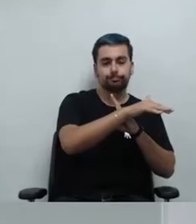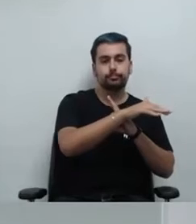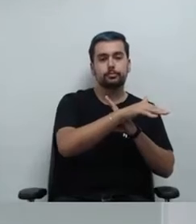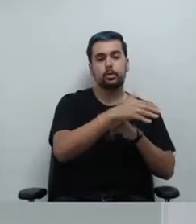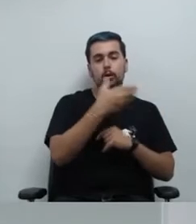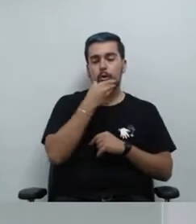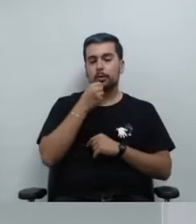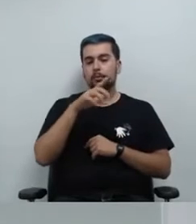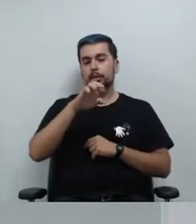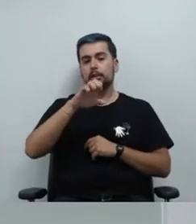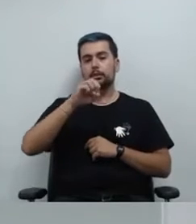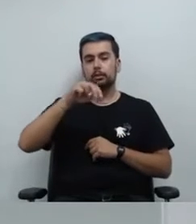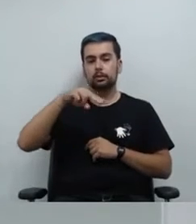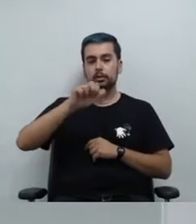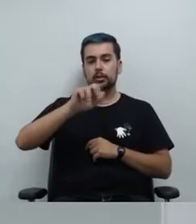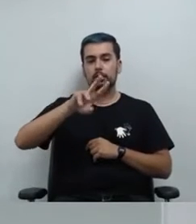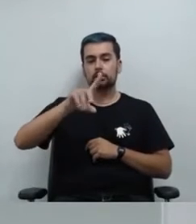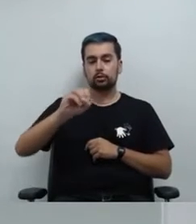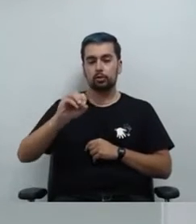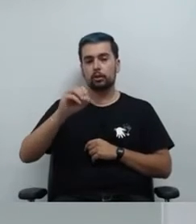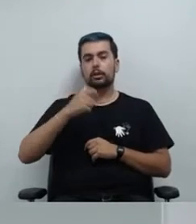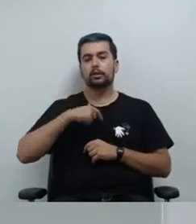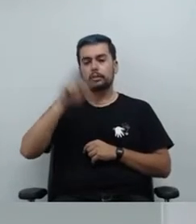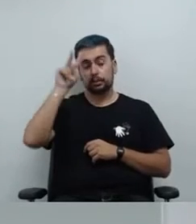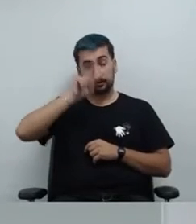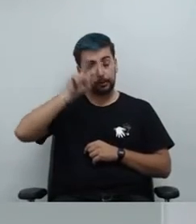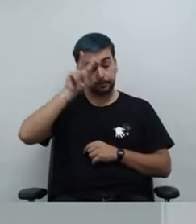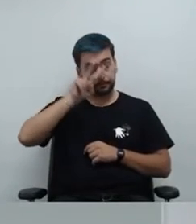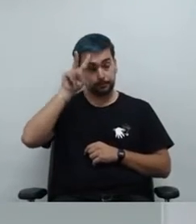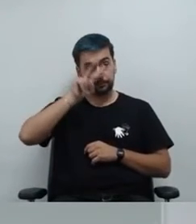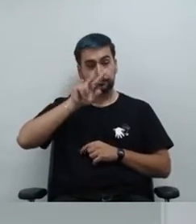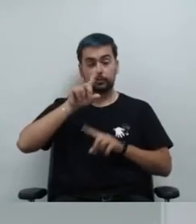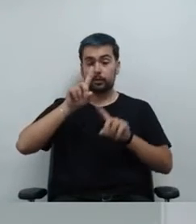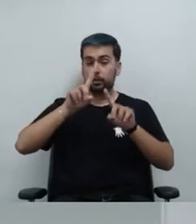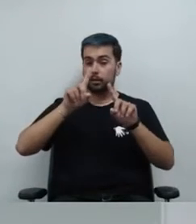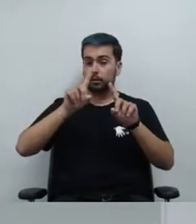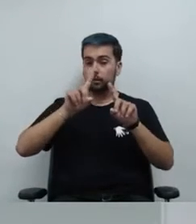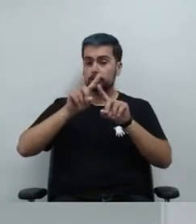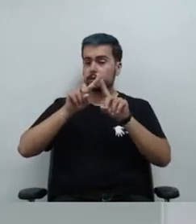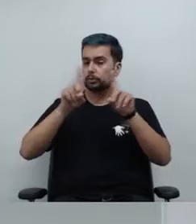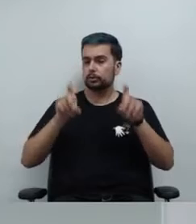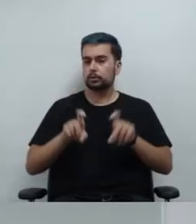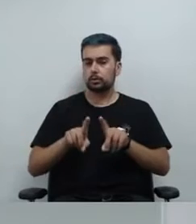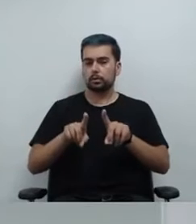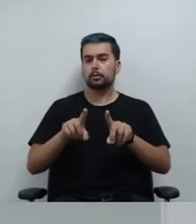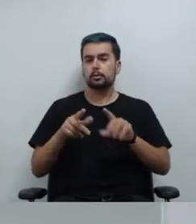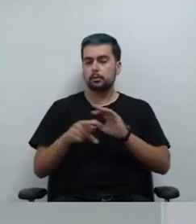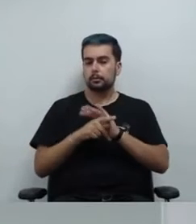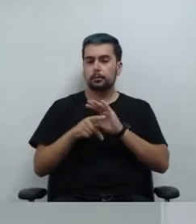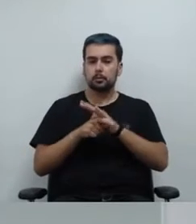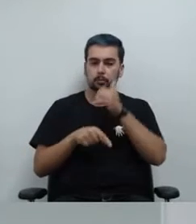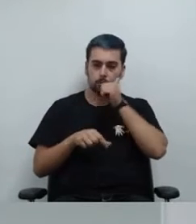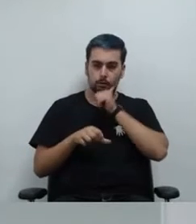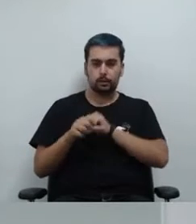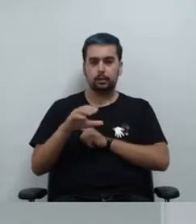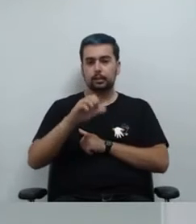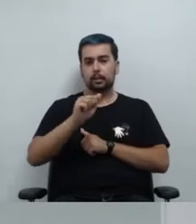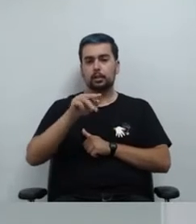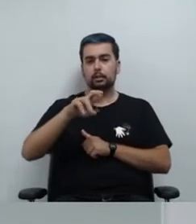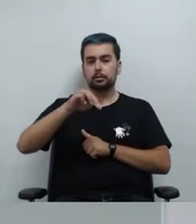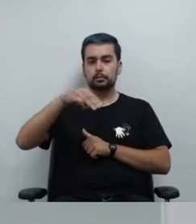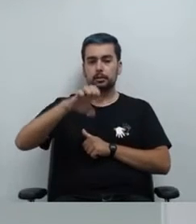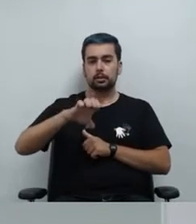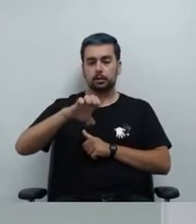lembro aos presentes o questionamento feito pela excelentíssima ministra Carmen Lúcia, do STF, quando